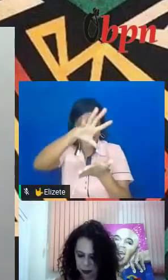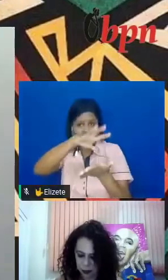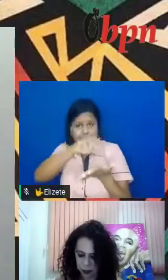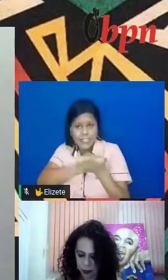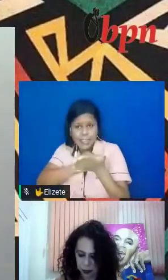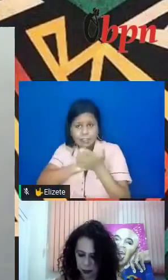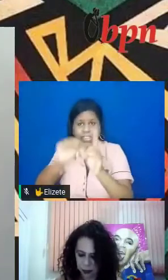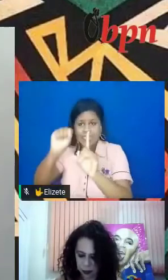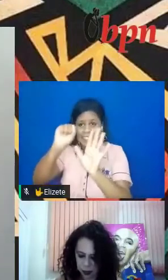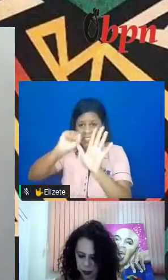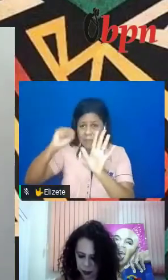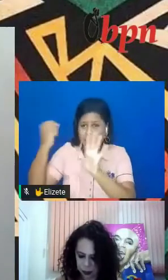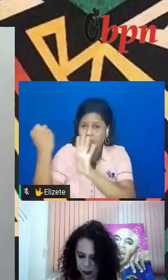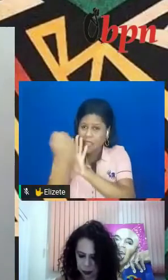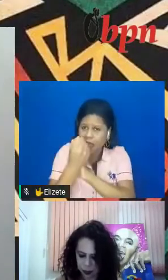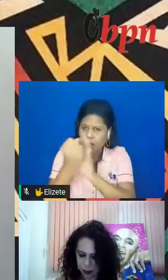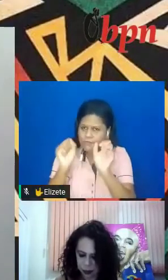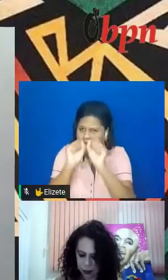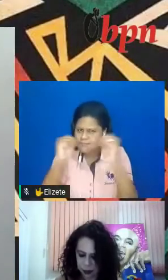O seminário se chama